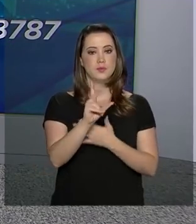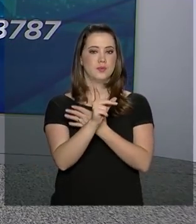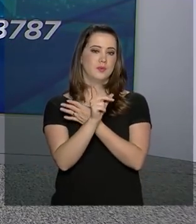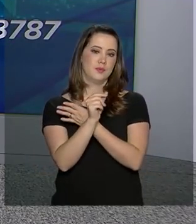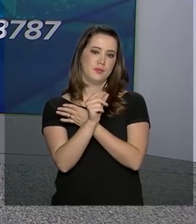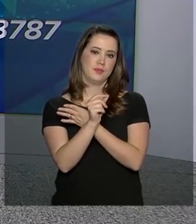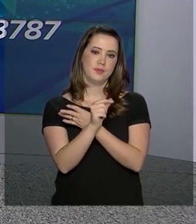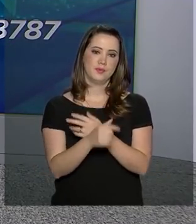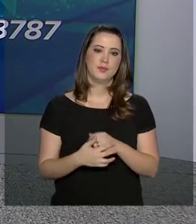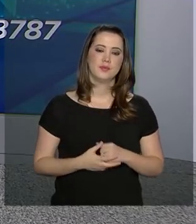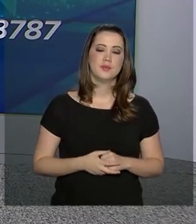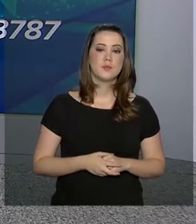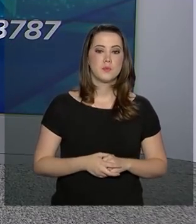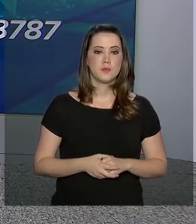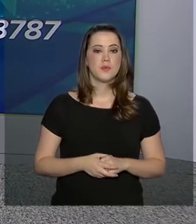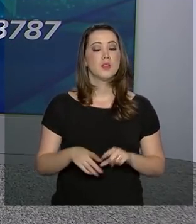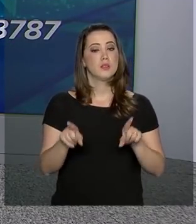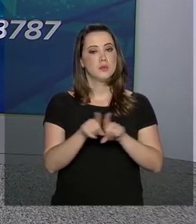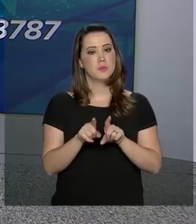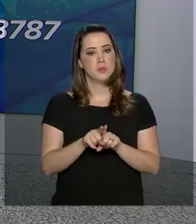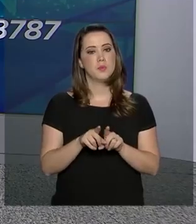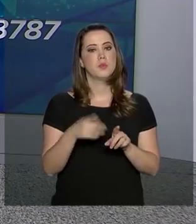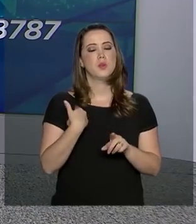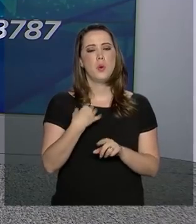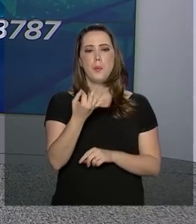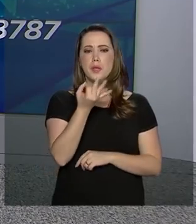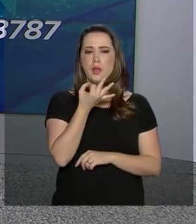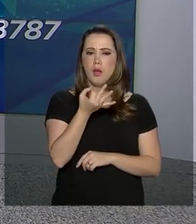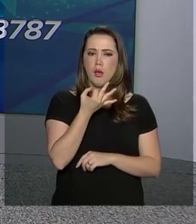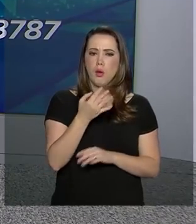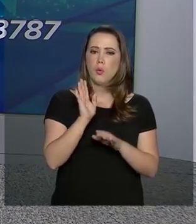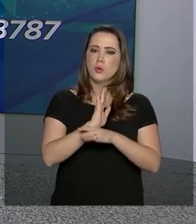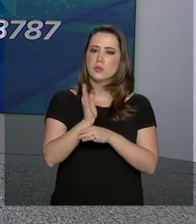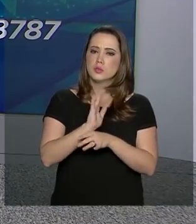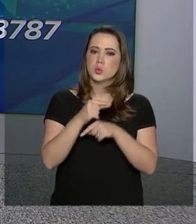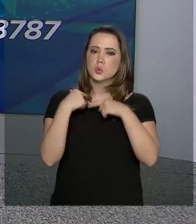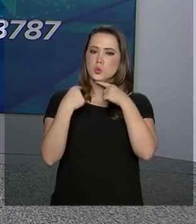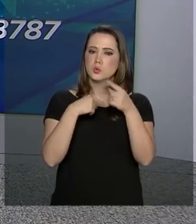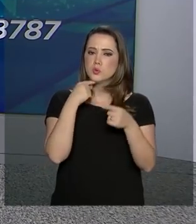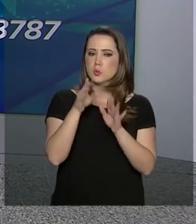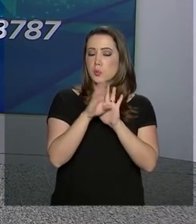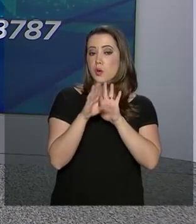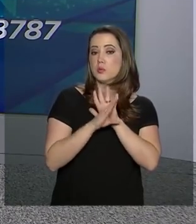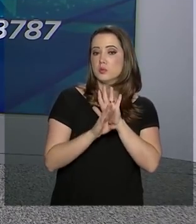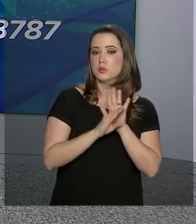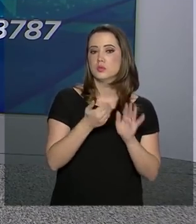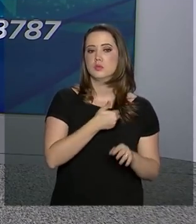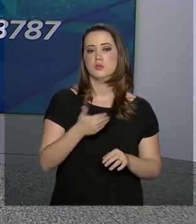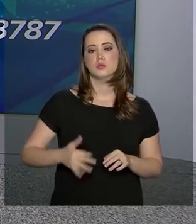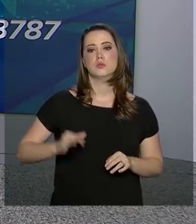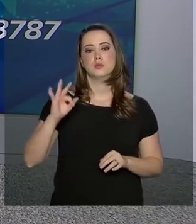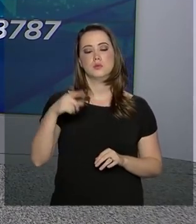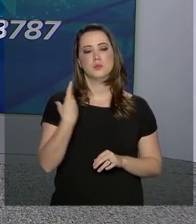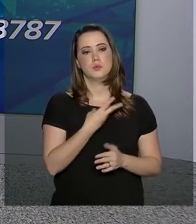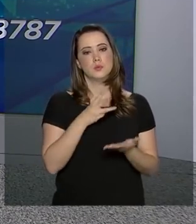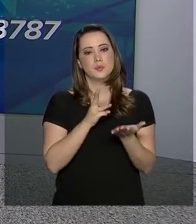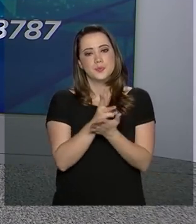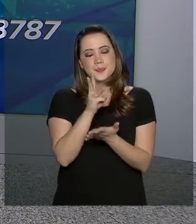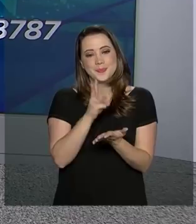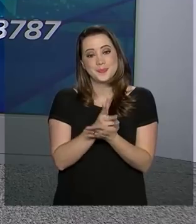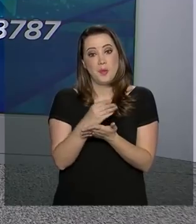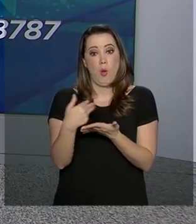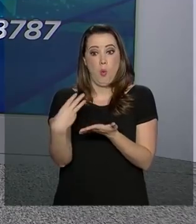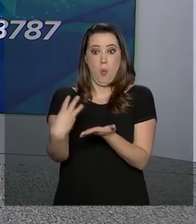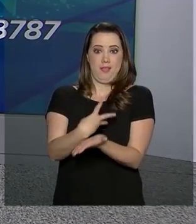Acesse também o nosso perfil no Twitter. E você pode ainda mandar sugestões de reportagens e dúvidas sobre programas e ações do governo federal